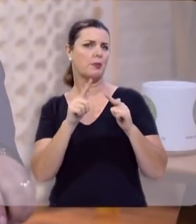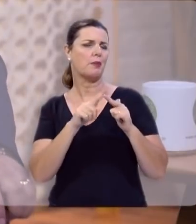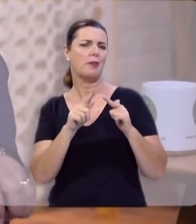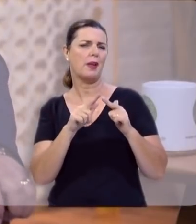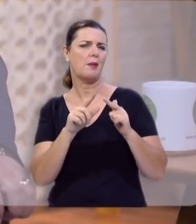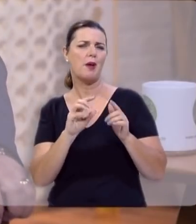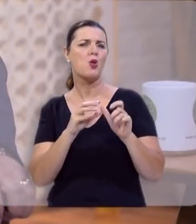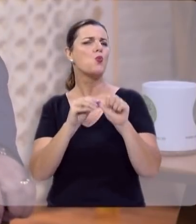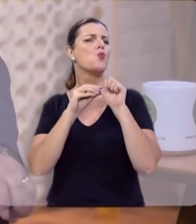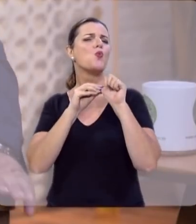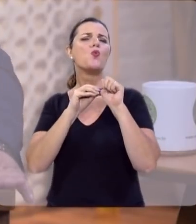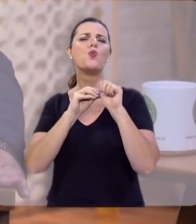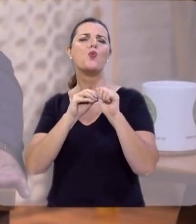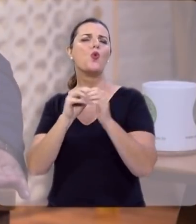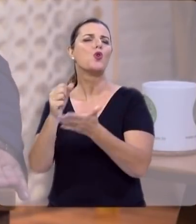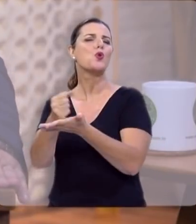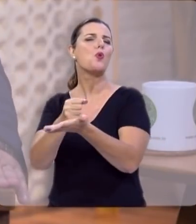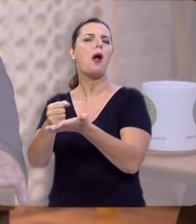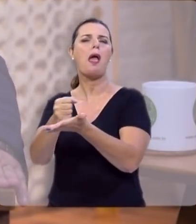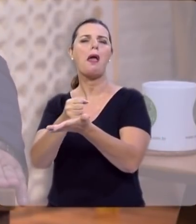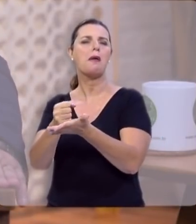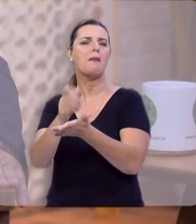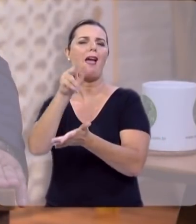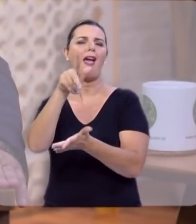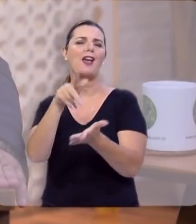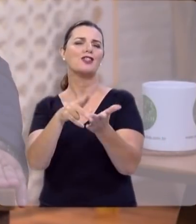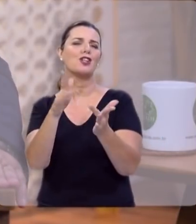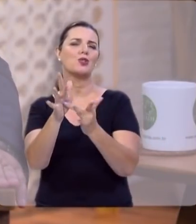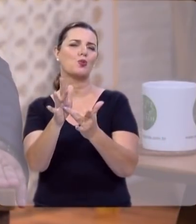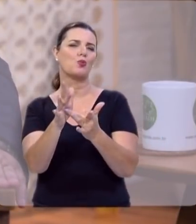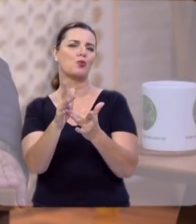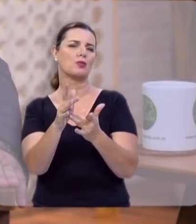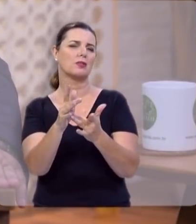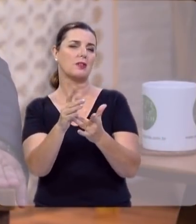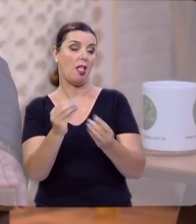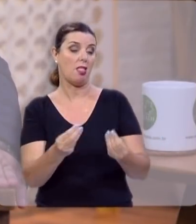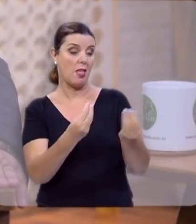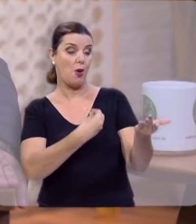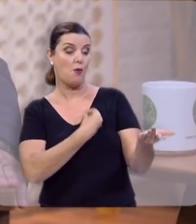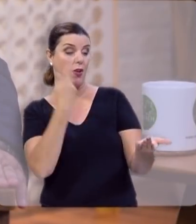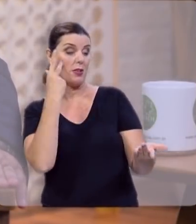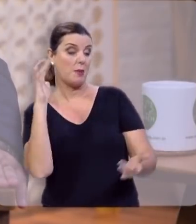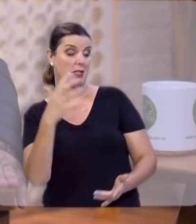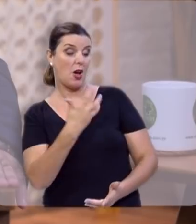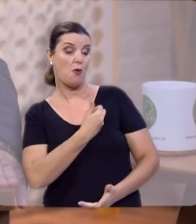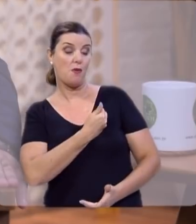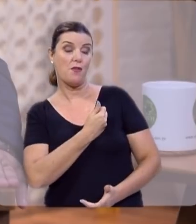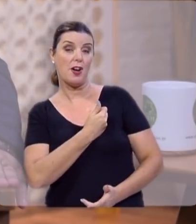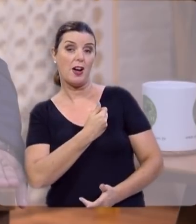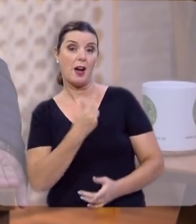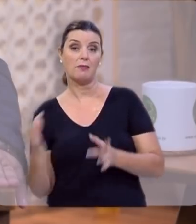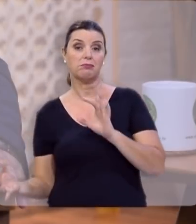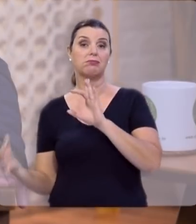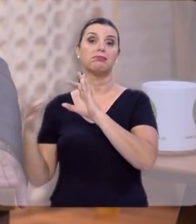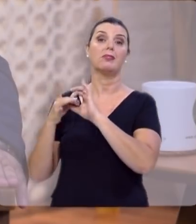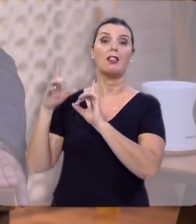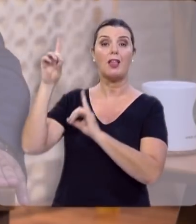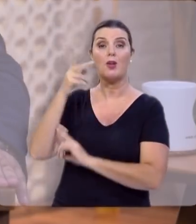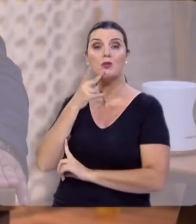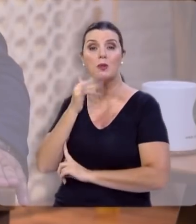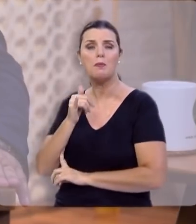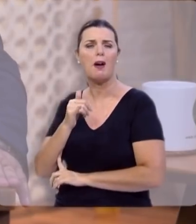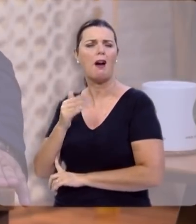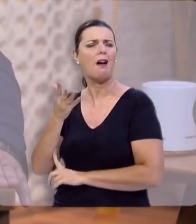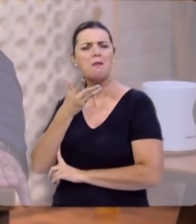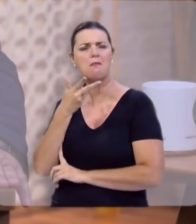remédio é Jesus, não é, reverendo Rodrigo? Ele deu a vida na cruz para nos salvar, para nos reconciliar com o Pai.